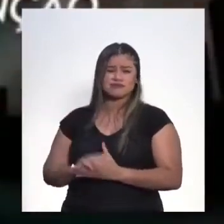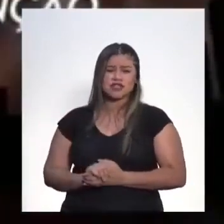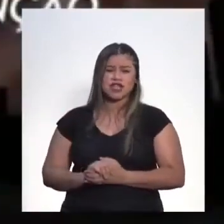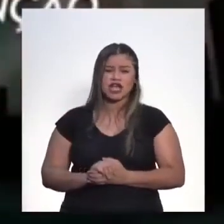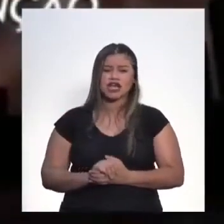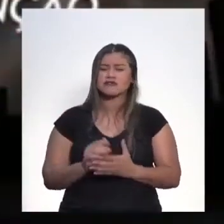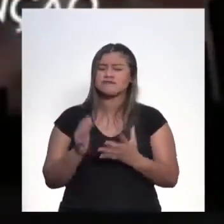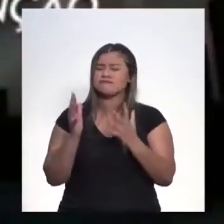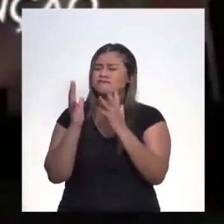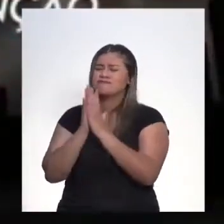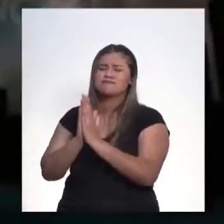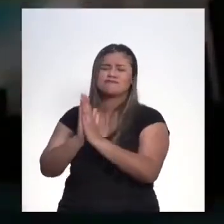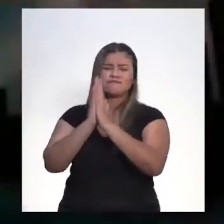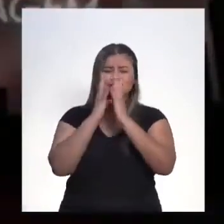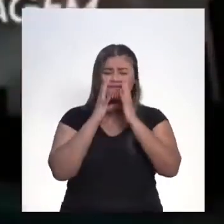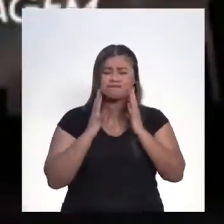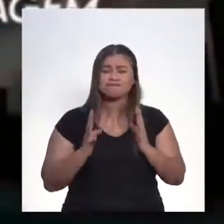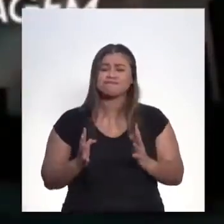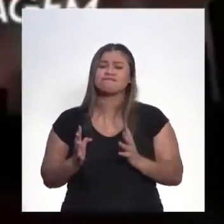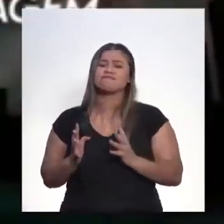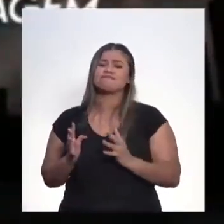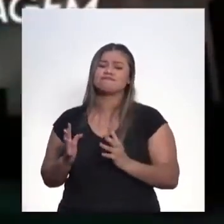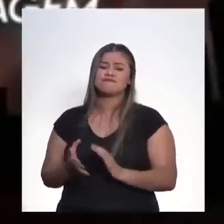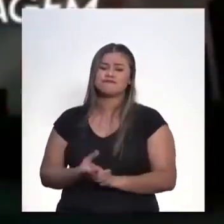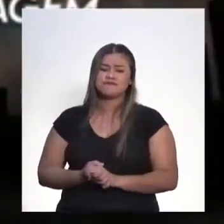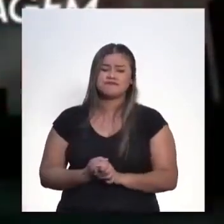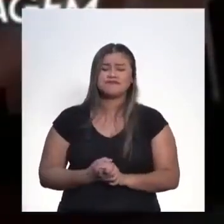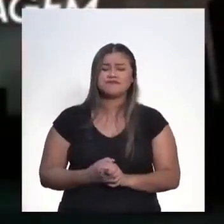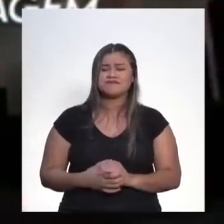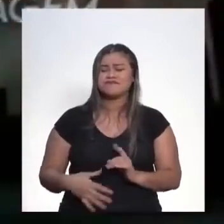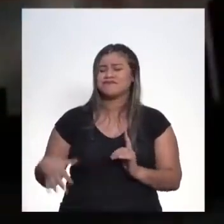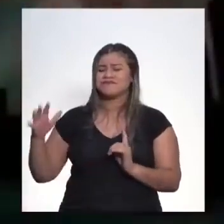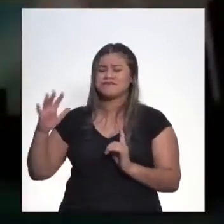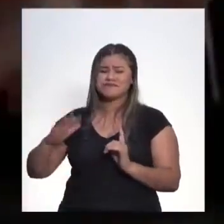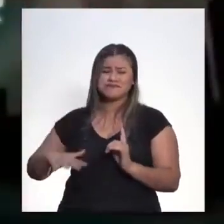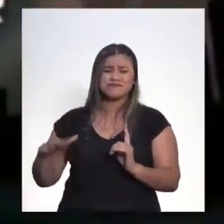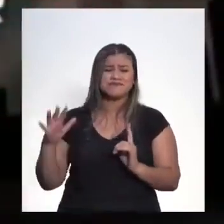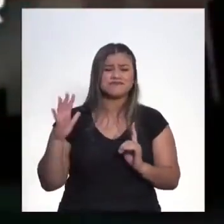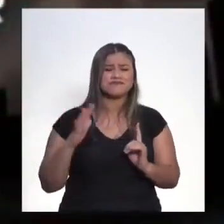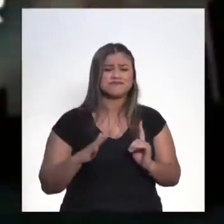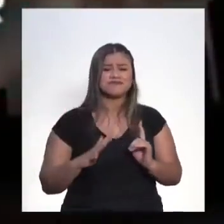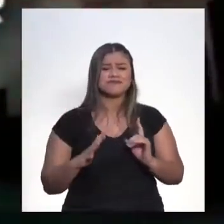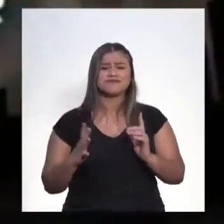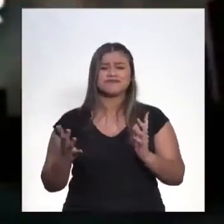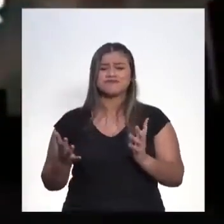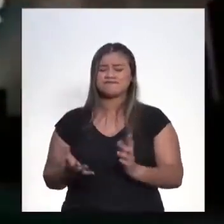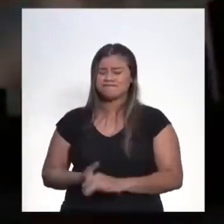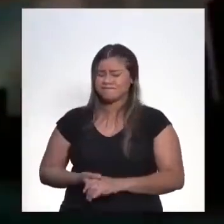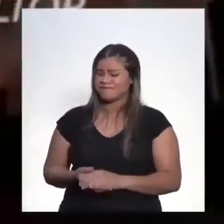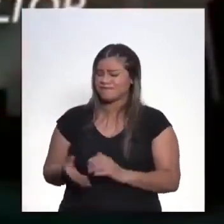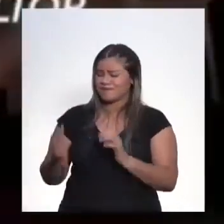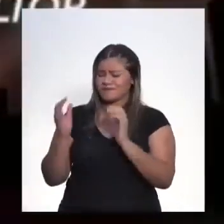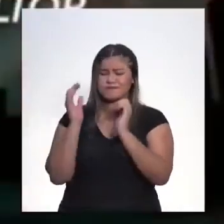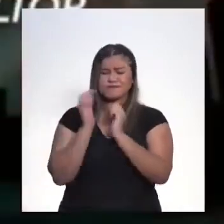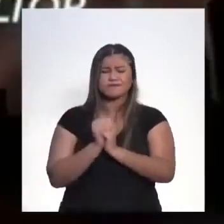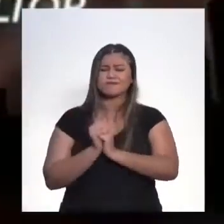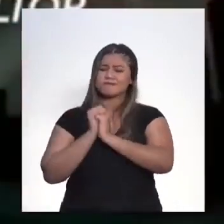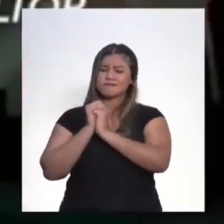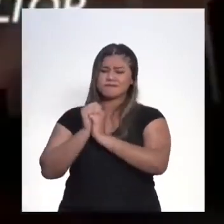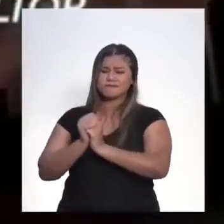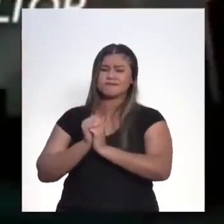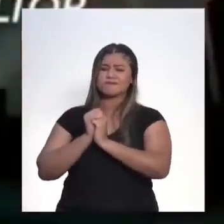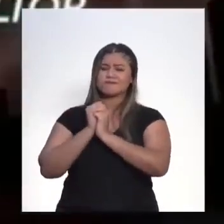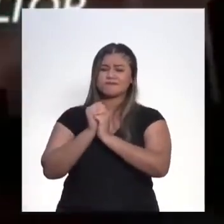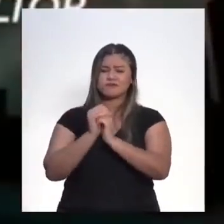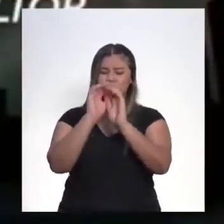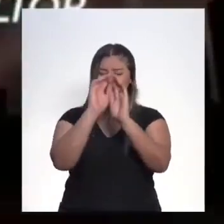craves attention, she praises an image, she prays to be sculpted